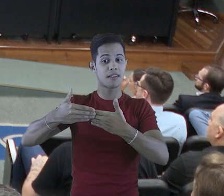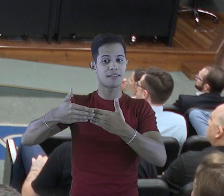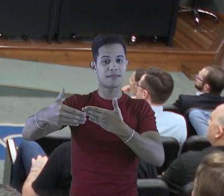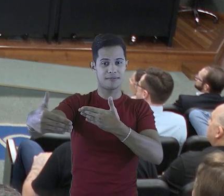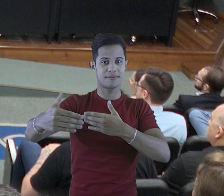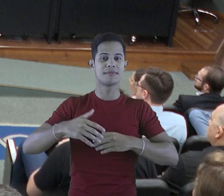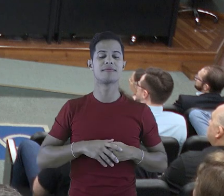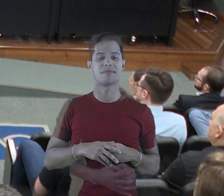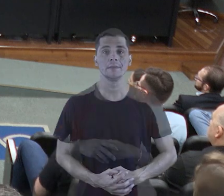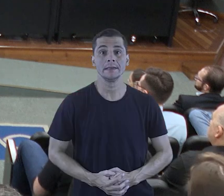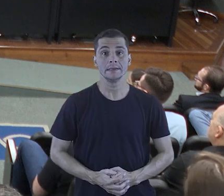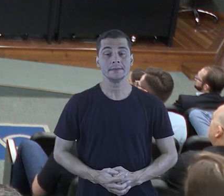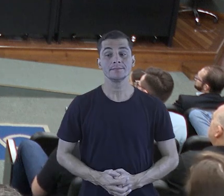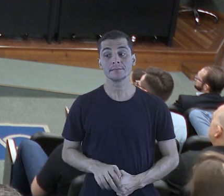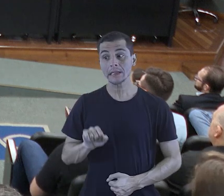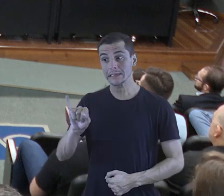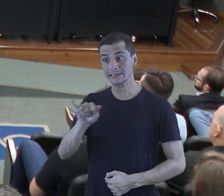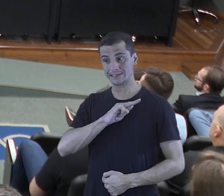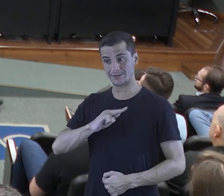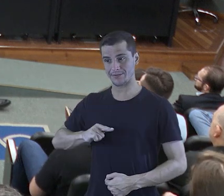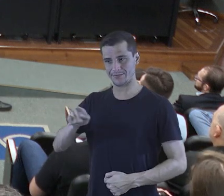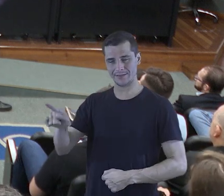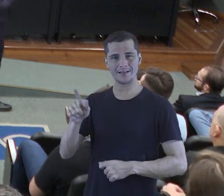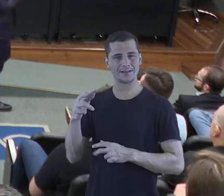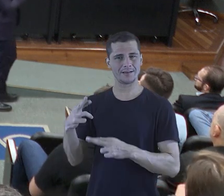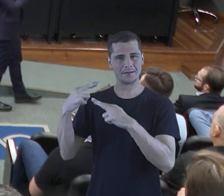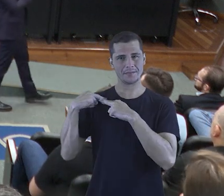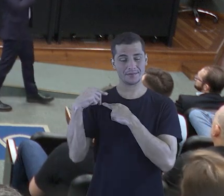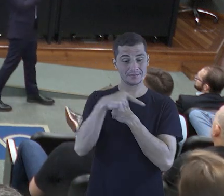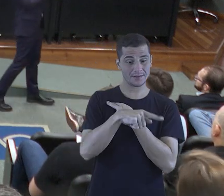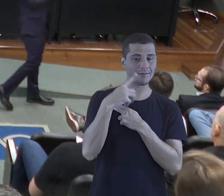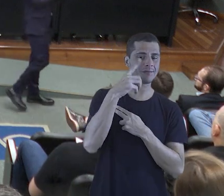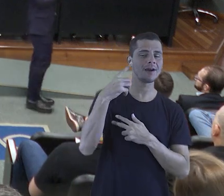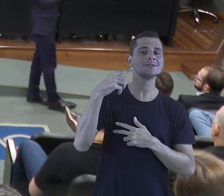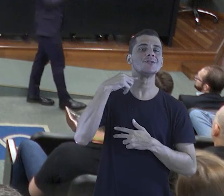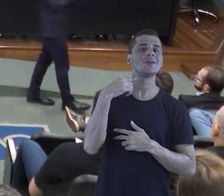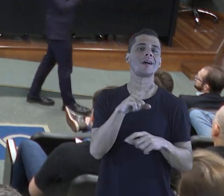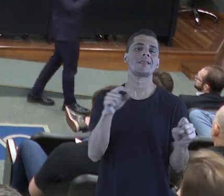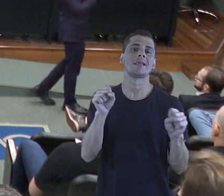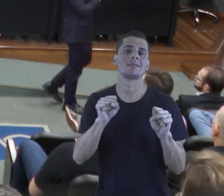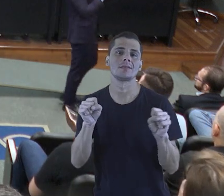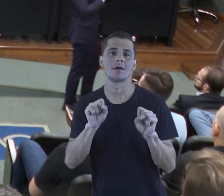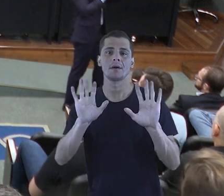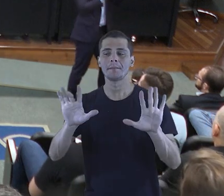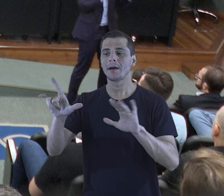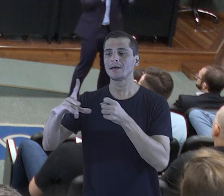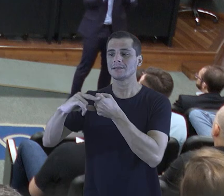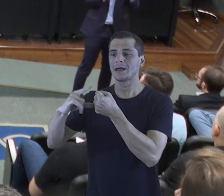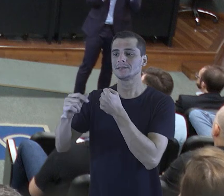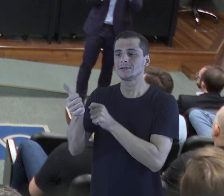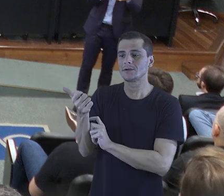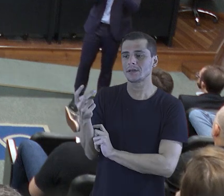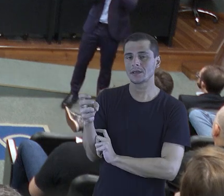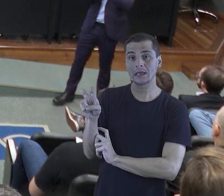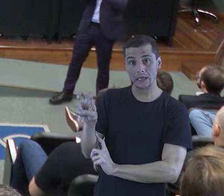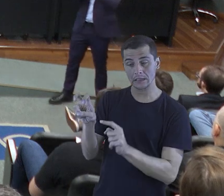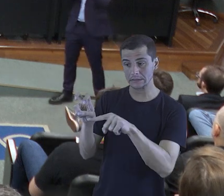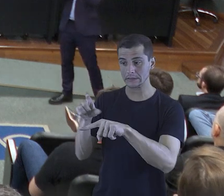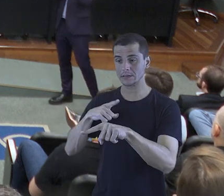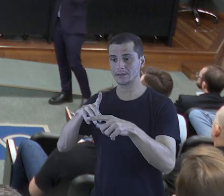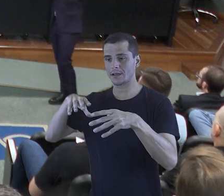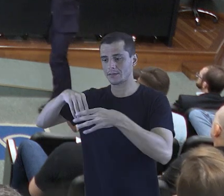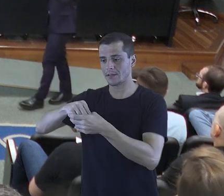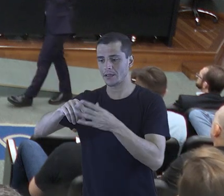vazamento que aconteça, ele como responsável ou como advogado, vou adorar. Vou mandar bloquear bem. Quem é que disse que o controlador de